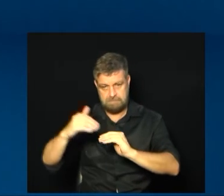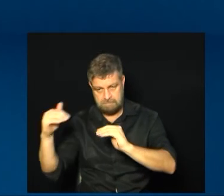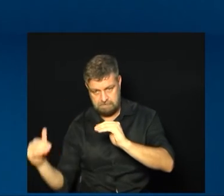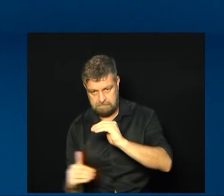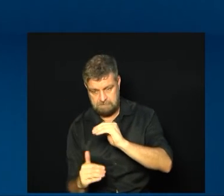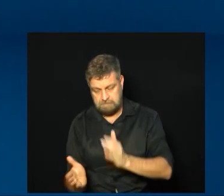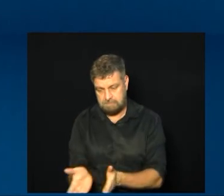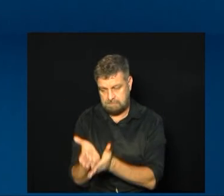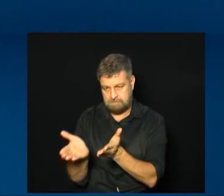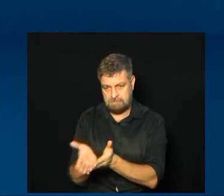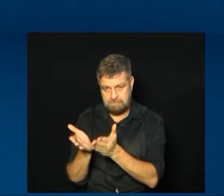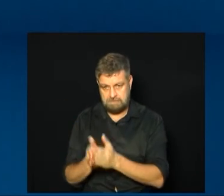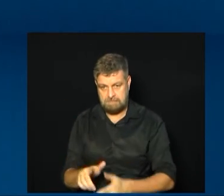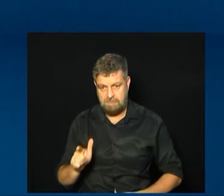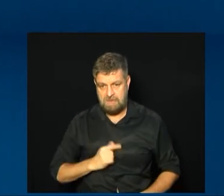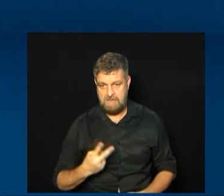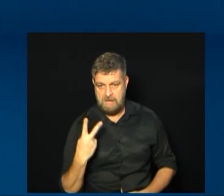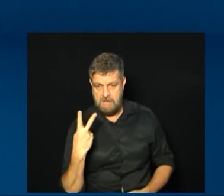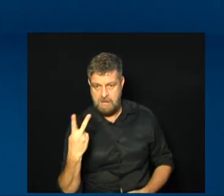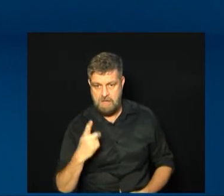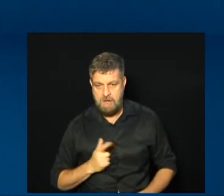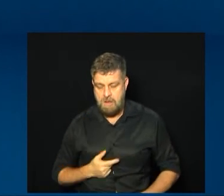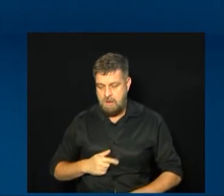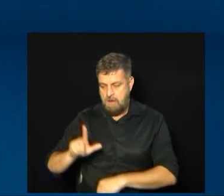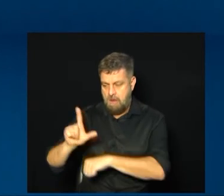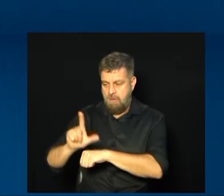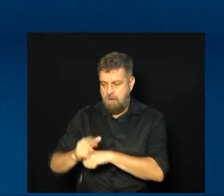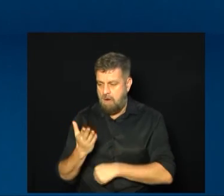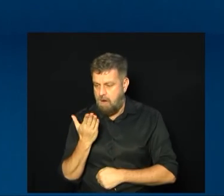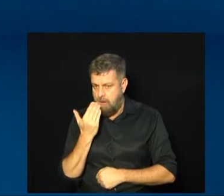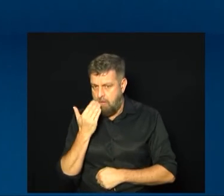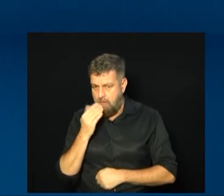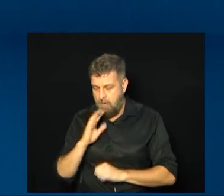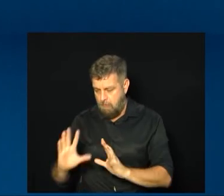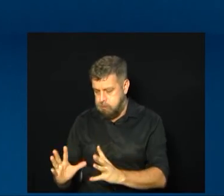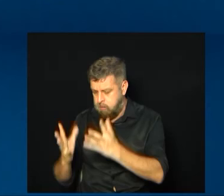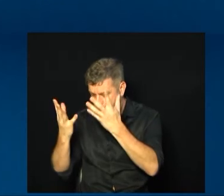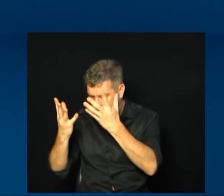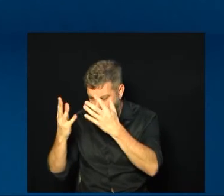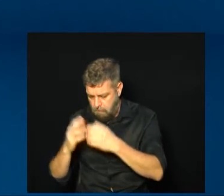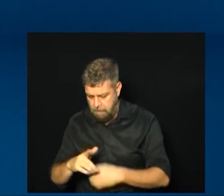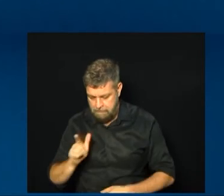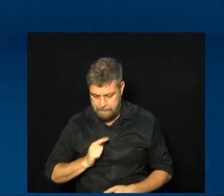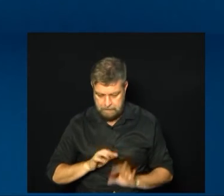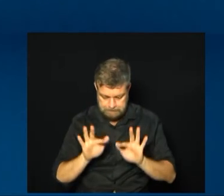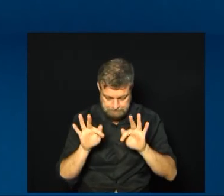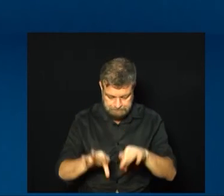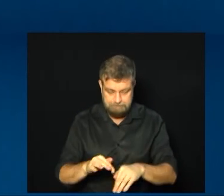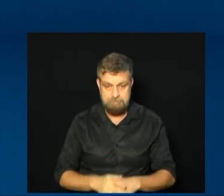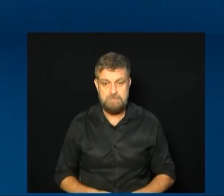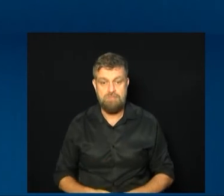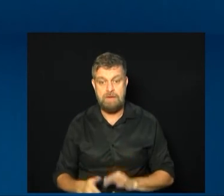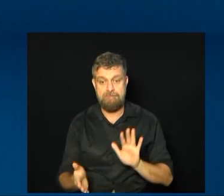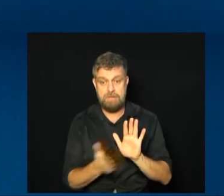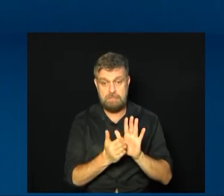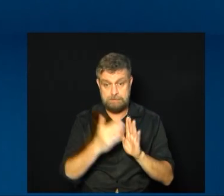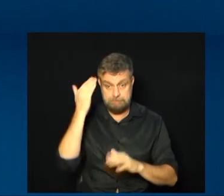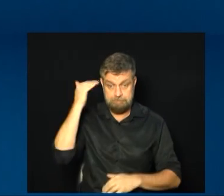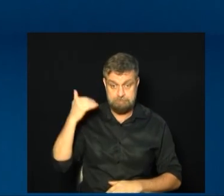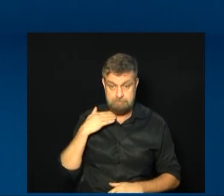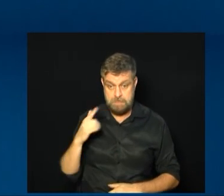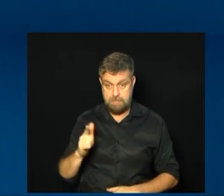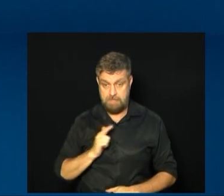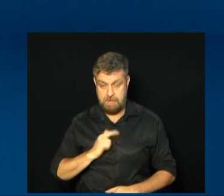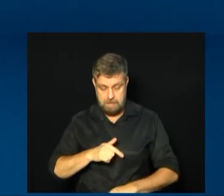É proprietária de 2 bufês na cidade de Campinas. E, por fim, será analisada a proposta da vereadora Débora Palermo, que denomina